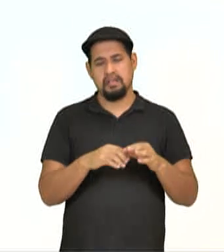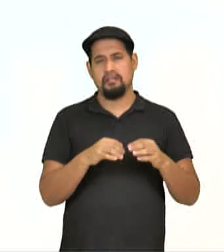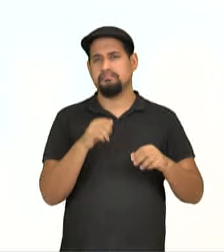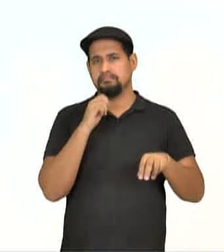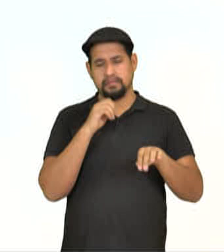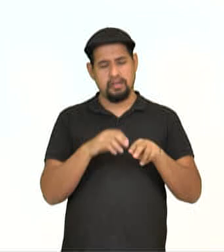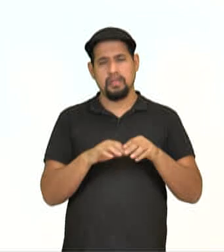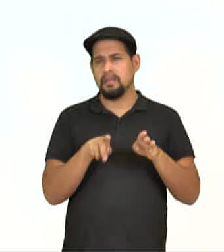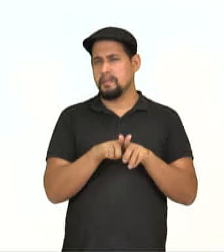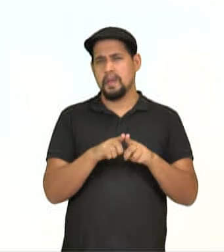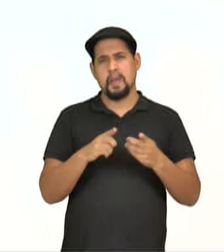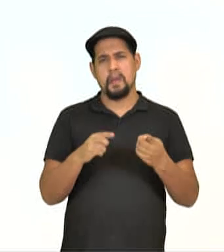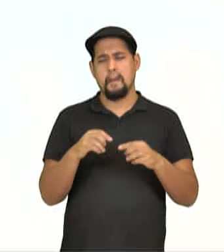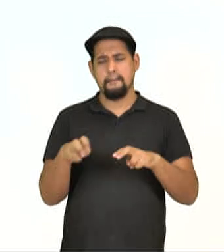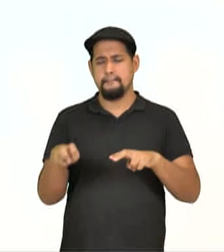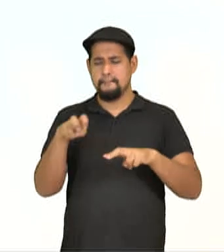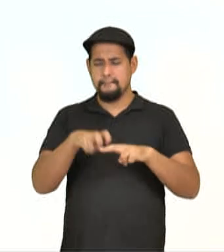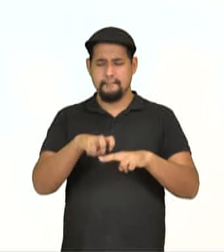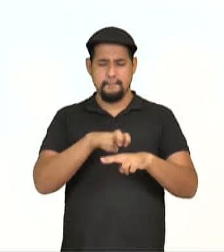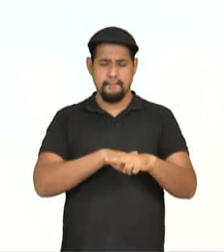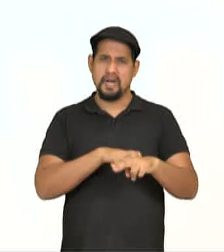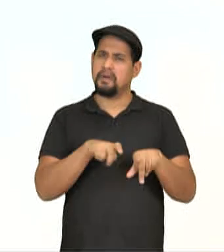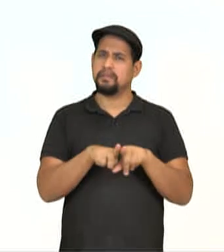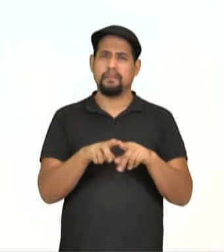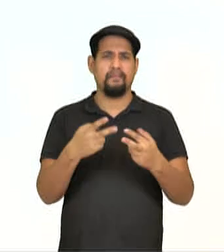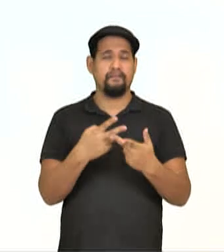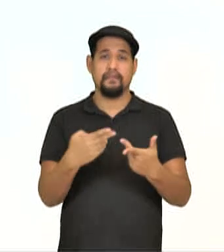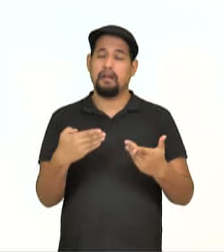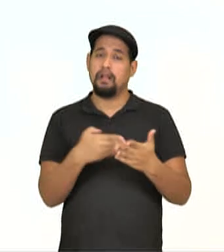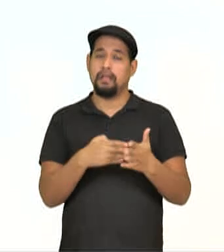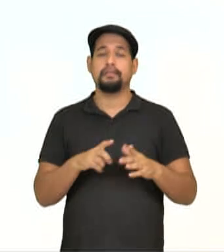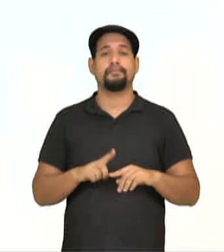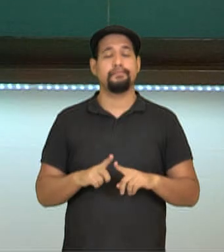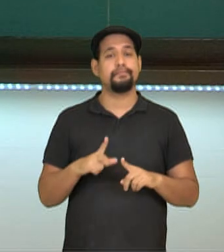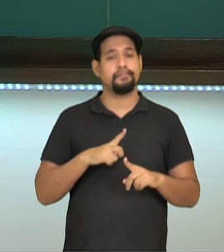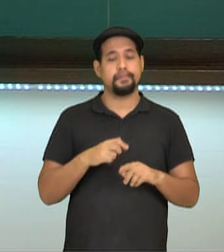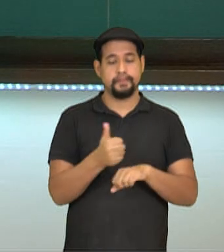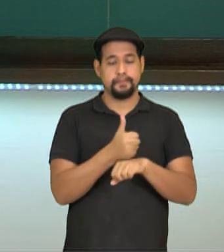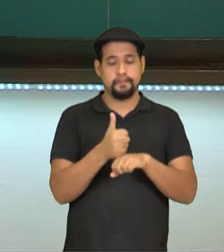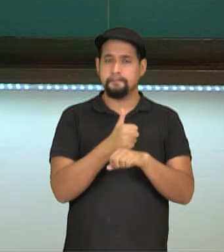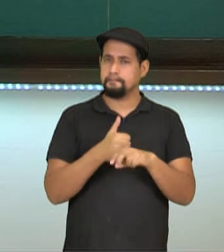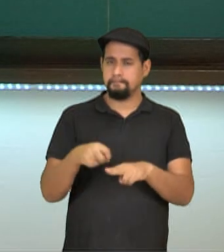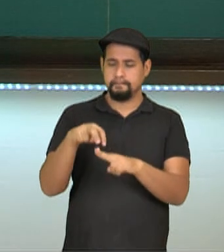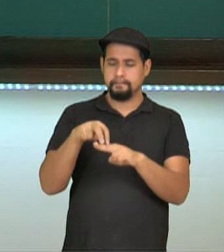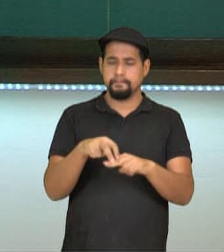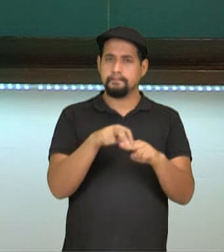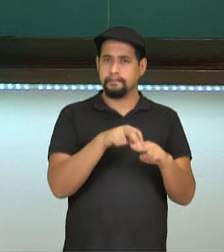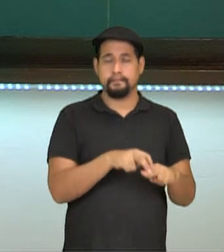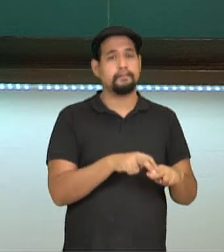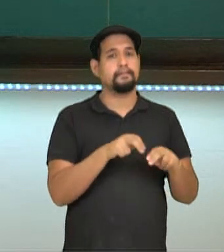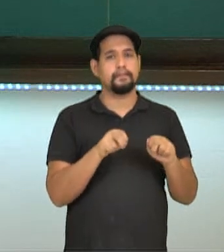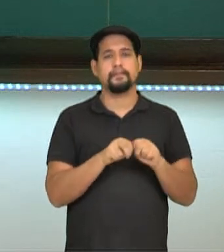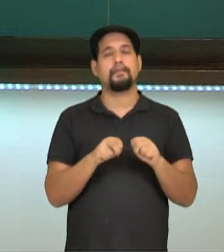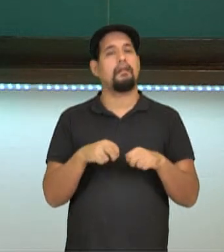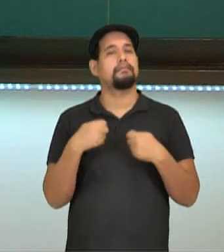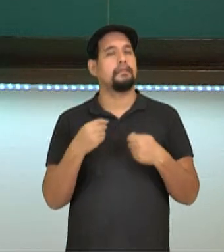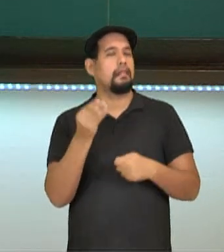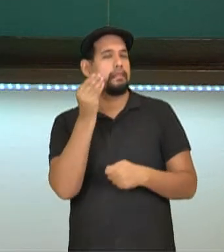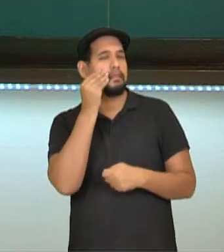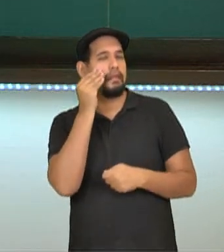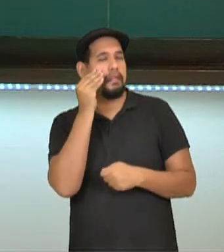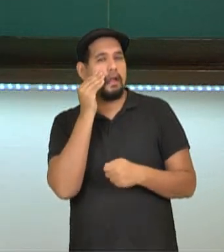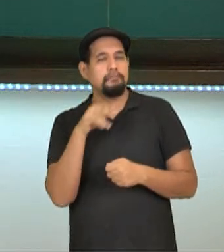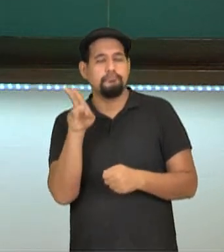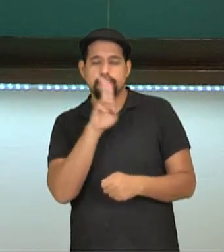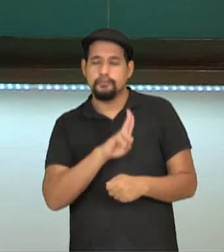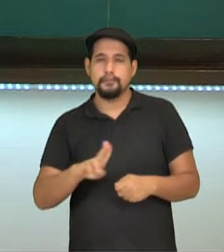banco, né? Outros obstáculos ali. Então, o skatista vai realizando as suas manobras e tem que tentar